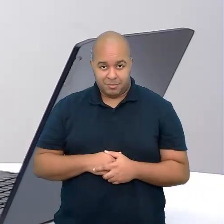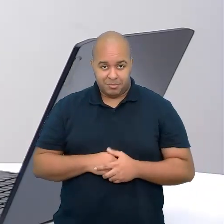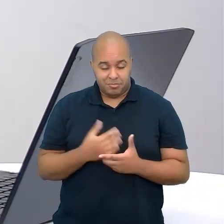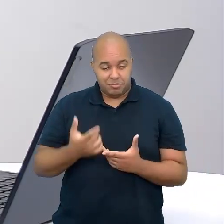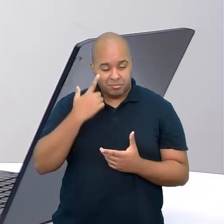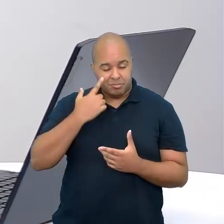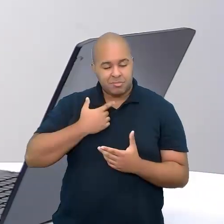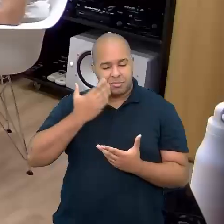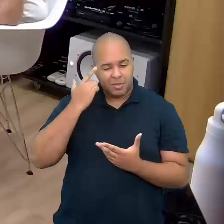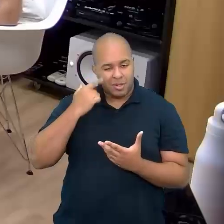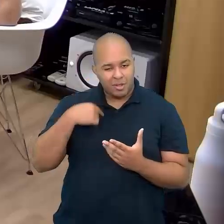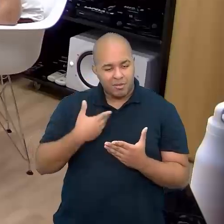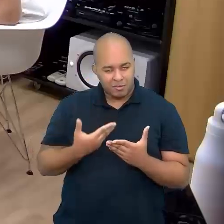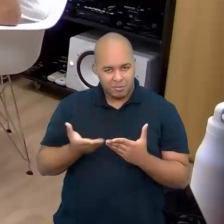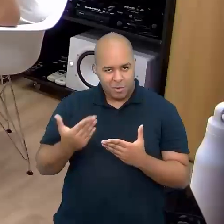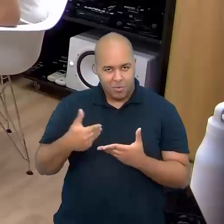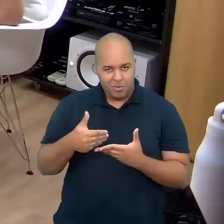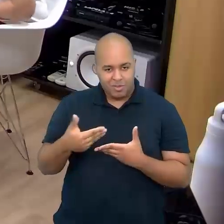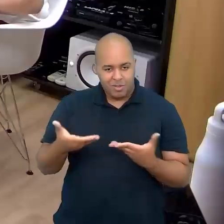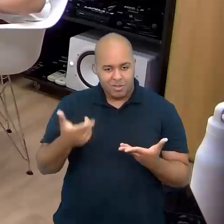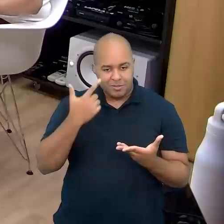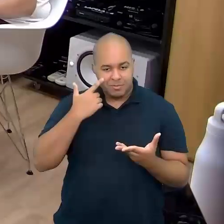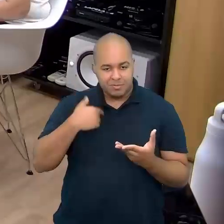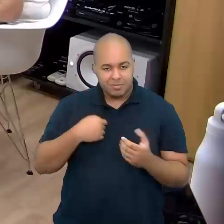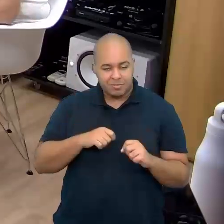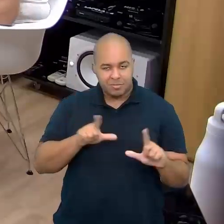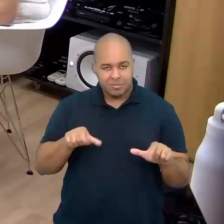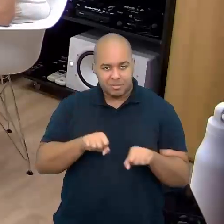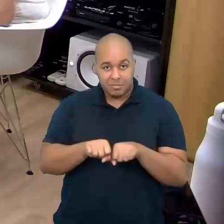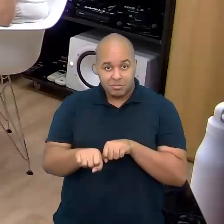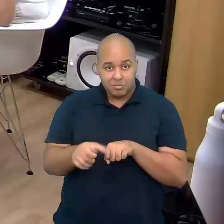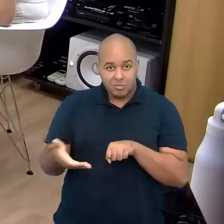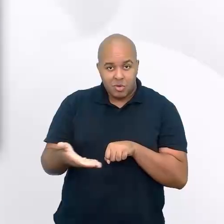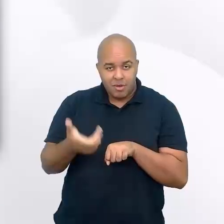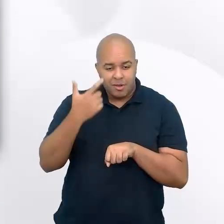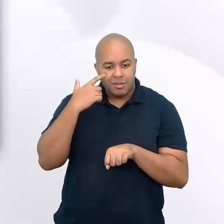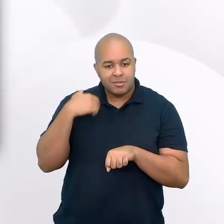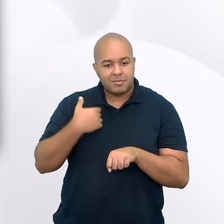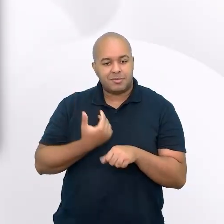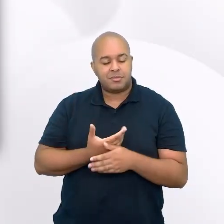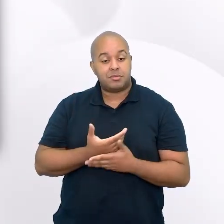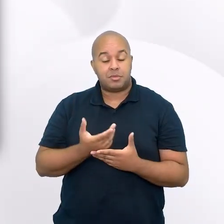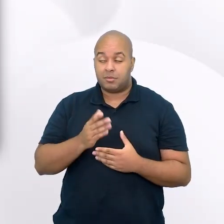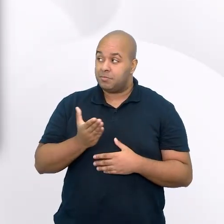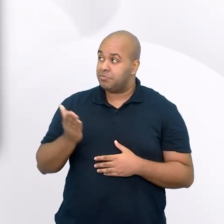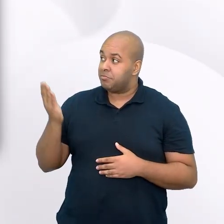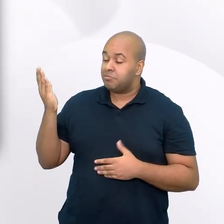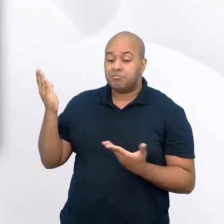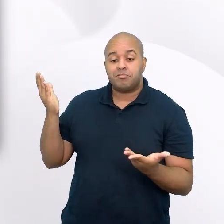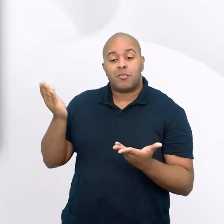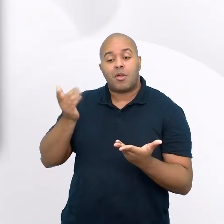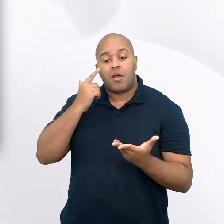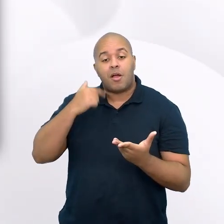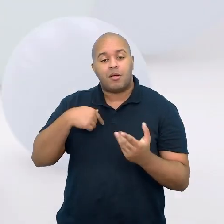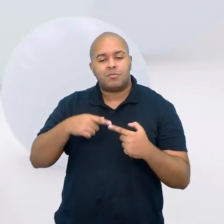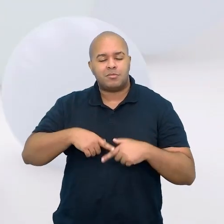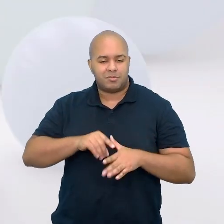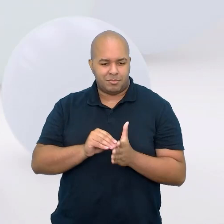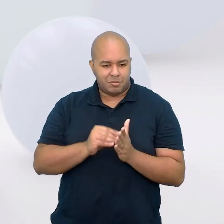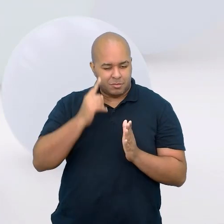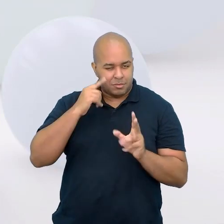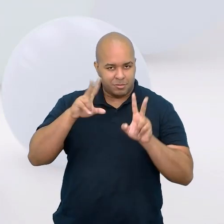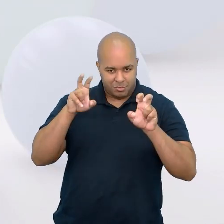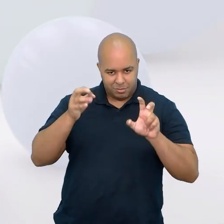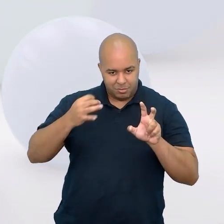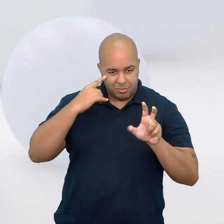seguimos Então vamos lá para nossa formação de hoje em São a nossa formação de hoje só volta um pouquinho ela tem